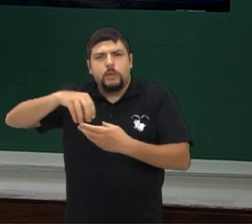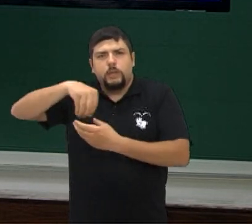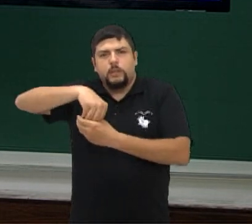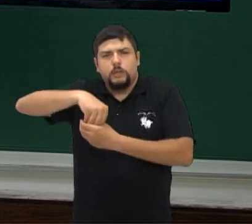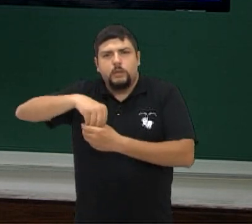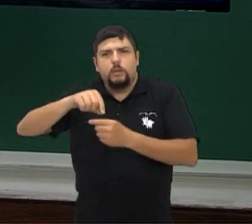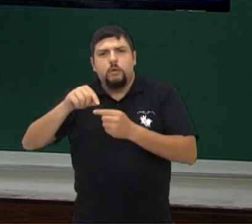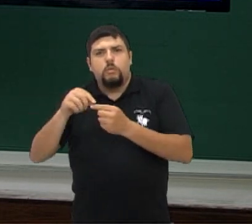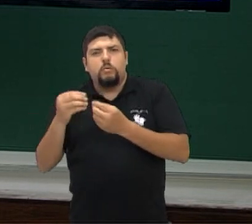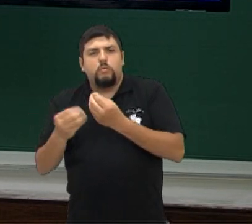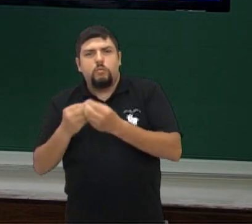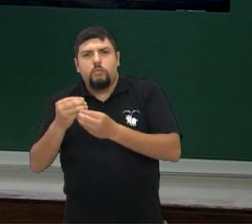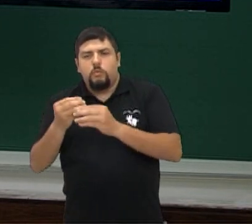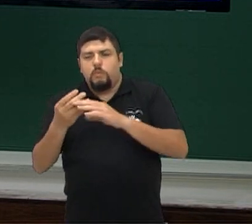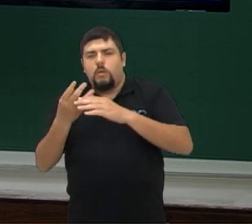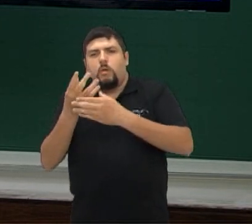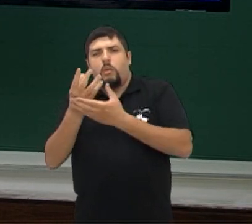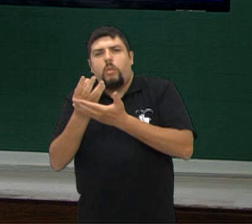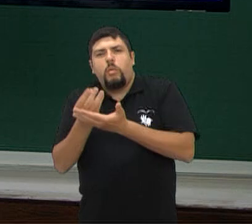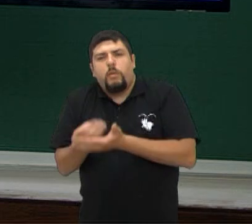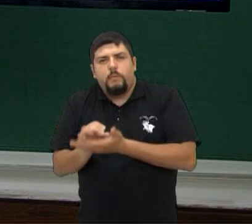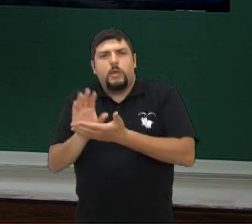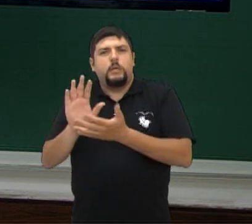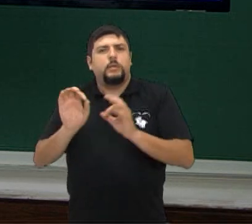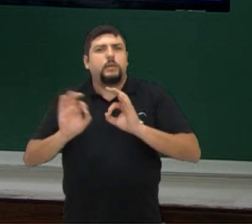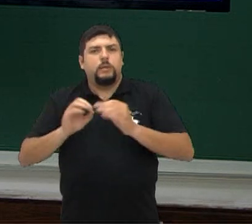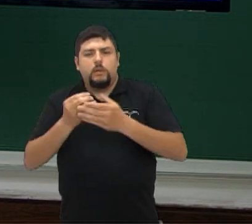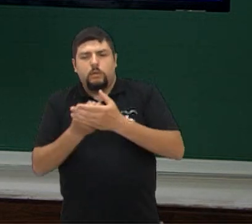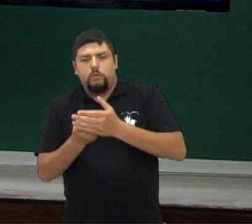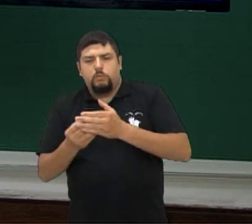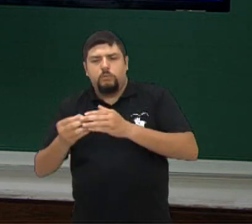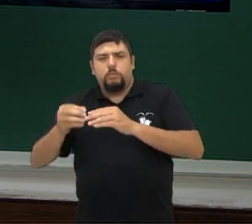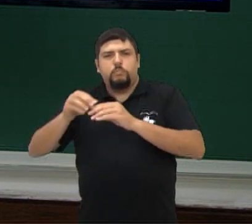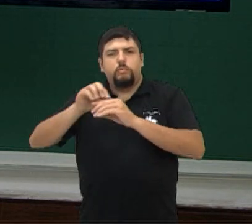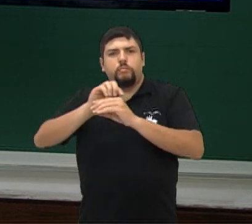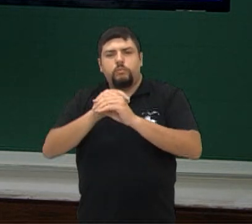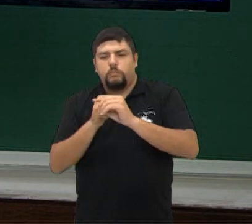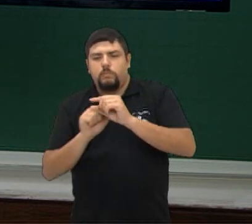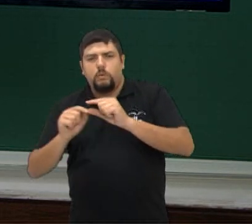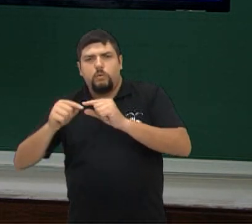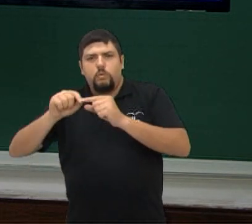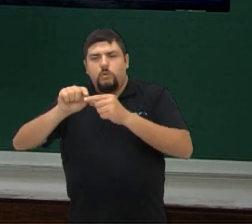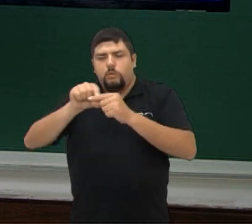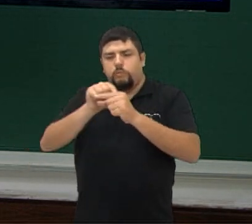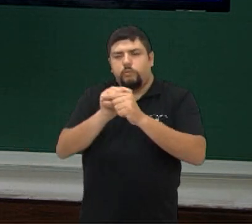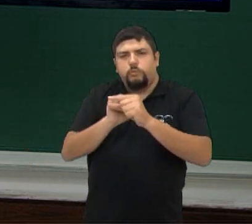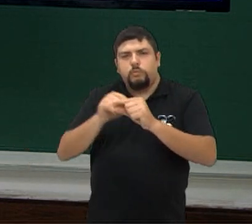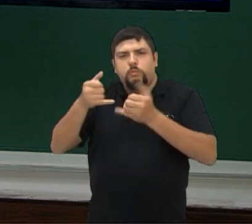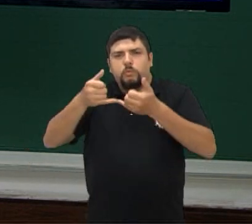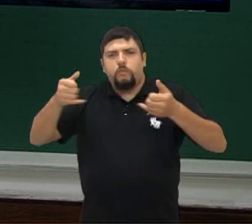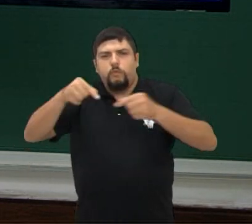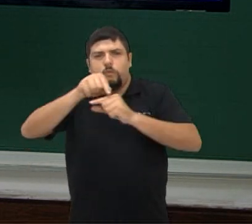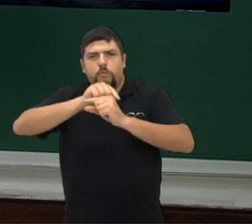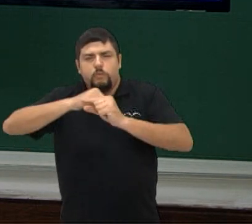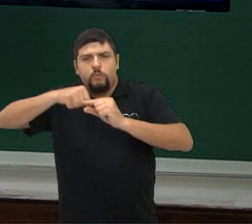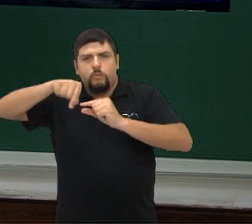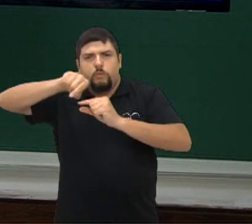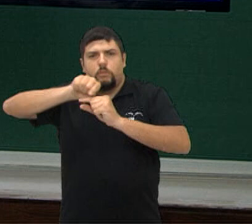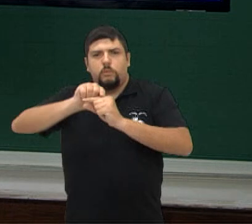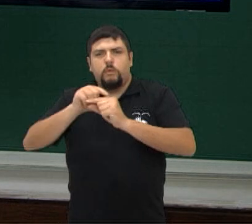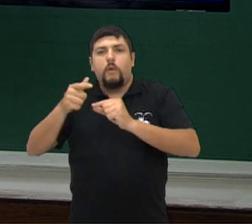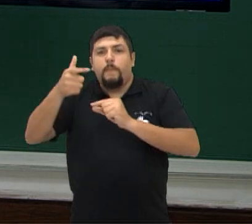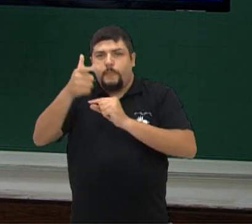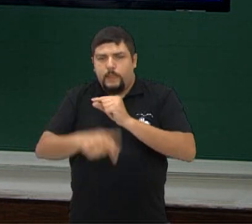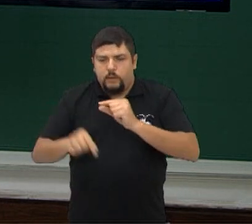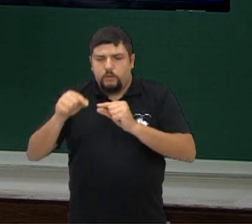se deixa depositar no fundo. Ele volta ao local lá onde tem o fiozinho e a temperatura, de novo,